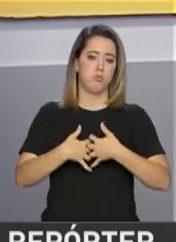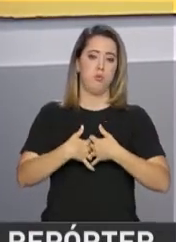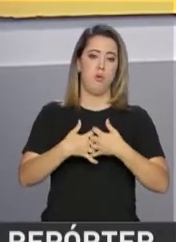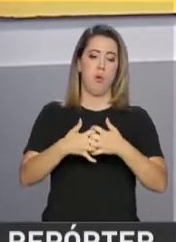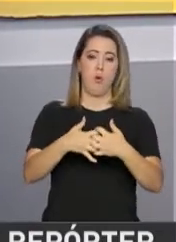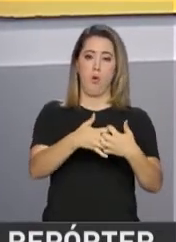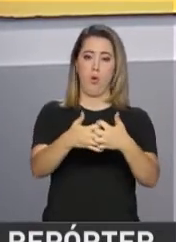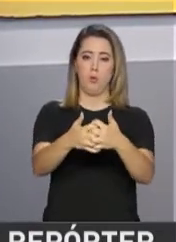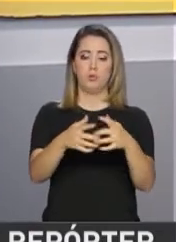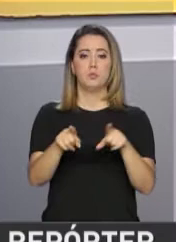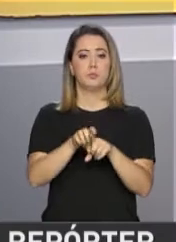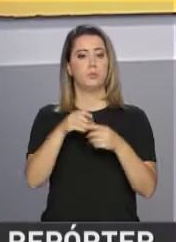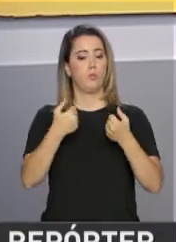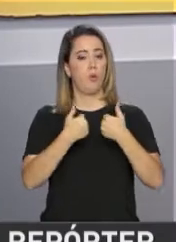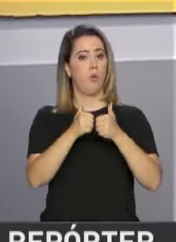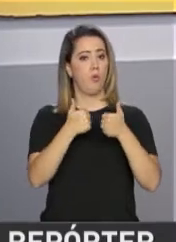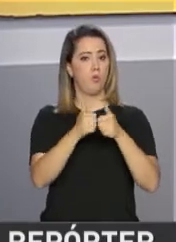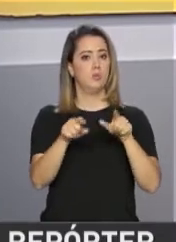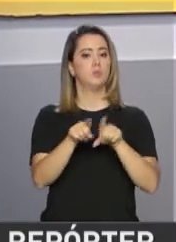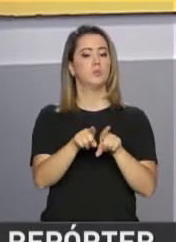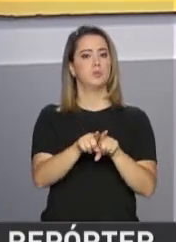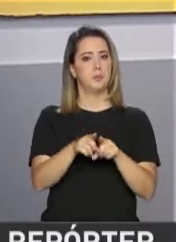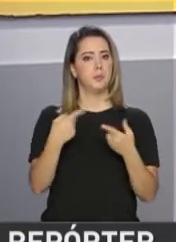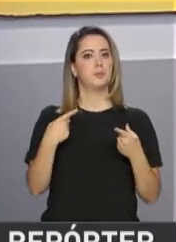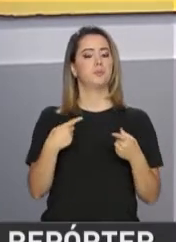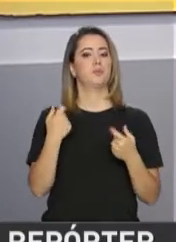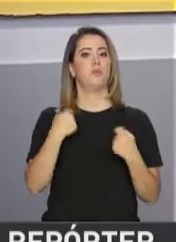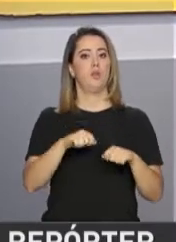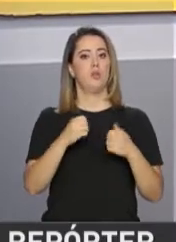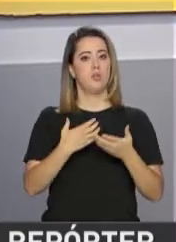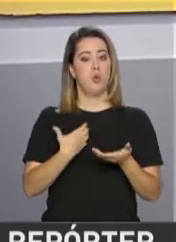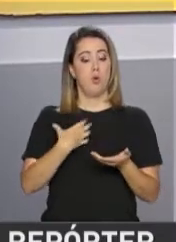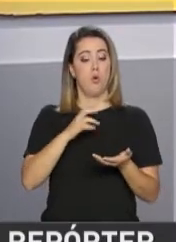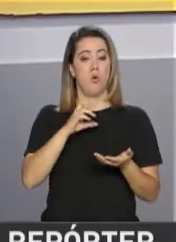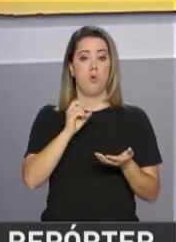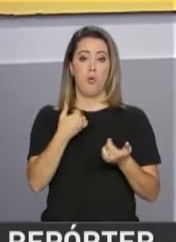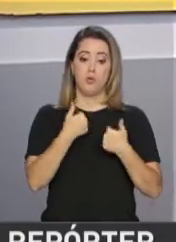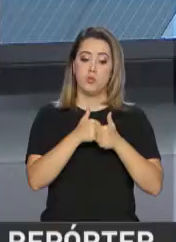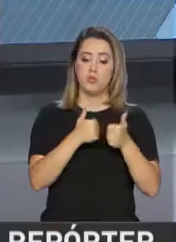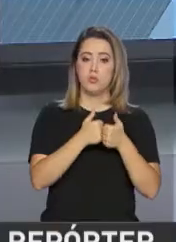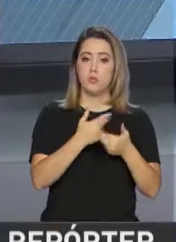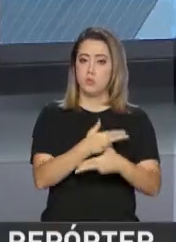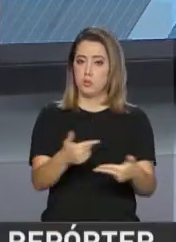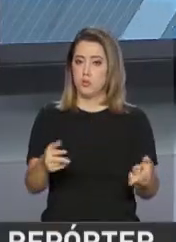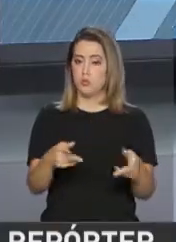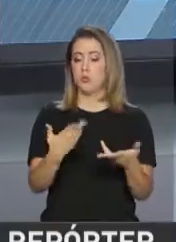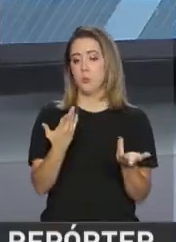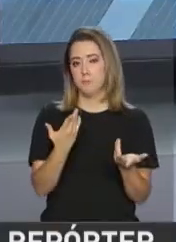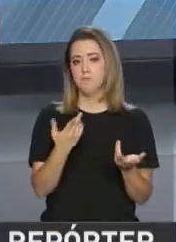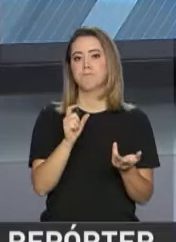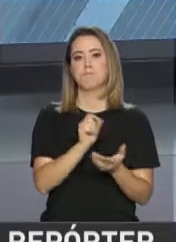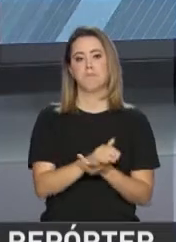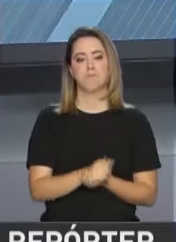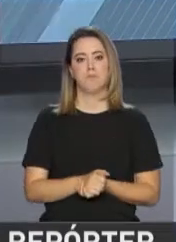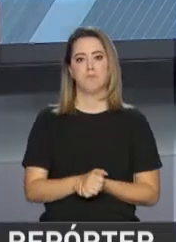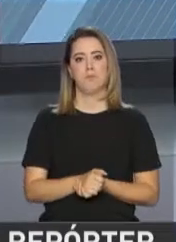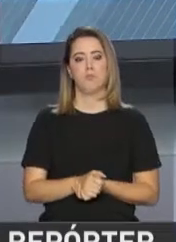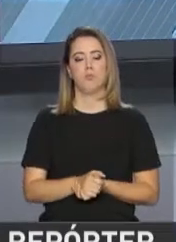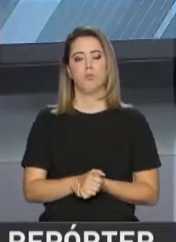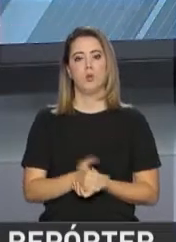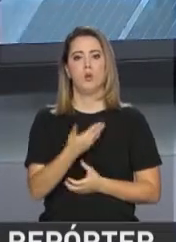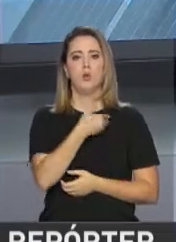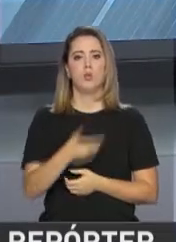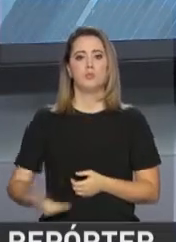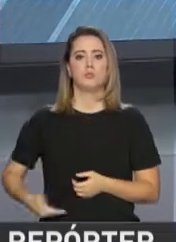urbanos metropolitanos e rodoviários e também de cargas em geral o governo brasileiro expressa solidariedade